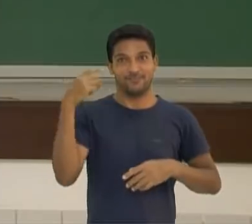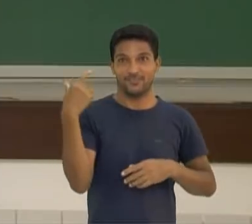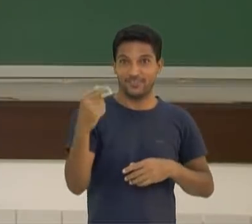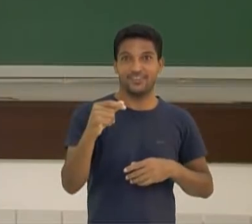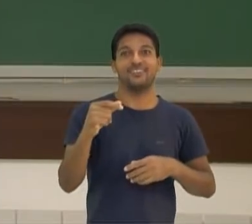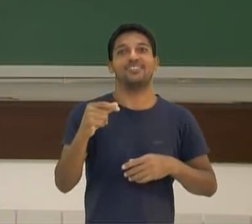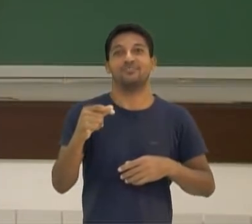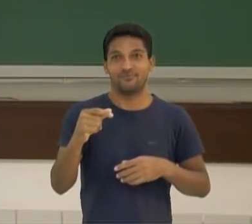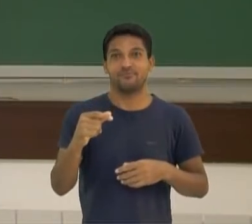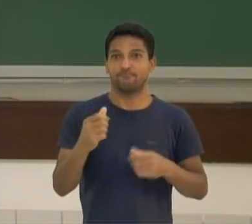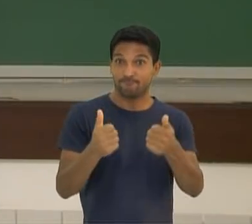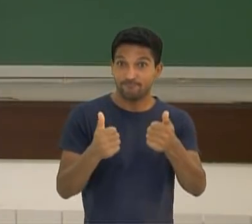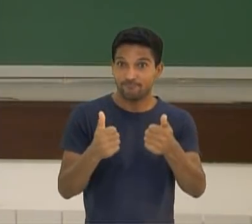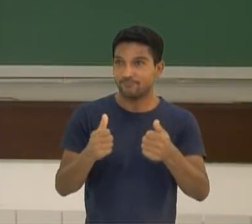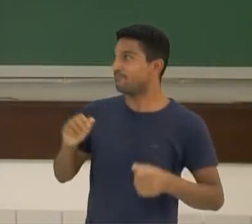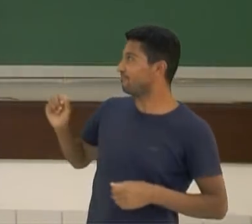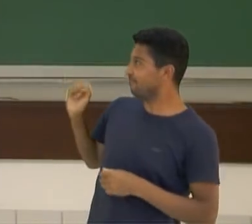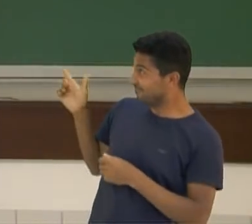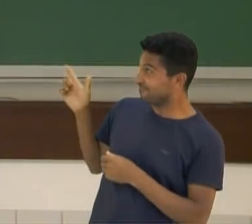Trava na beleza agora?